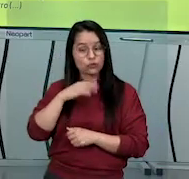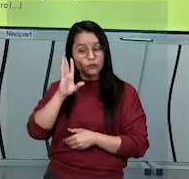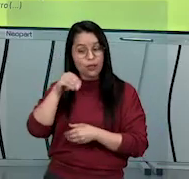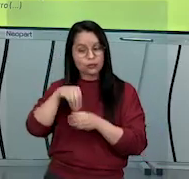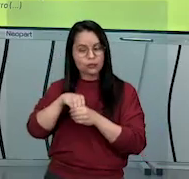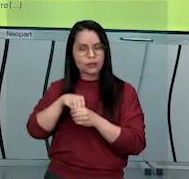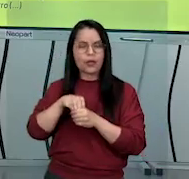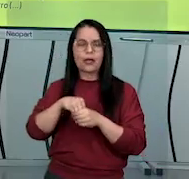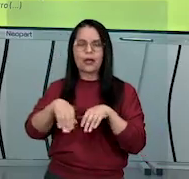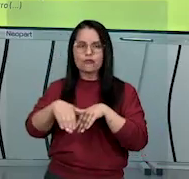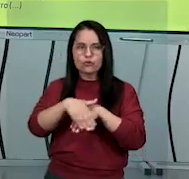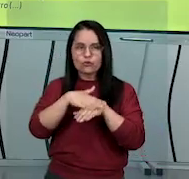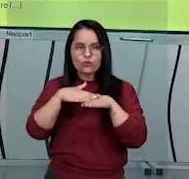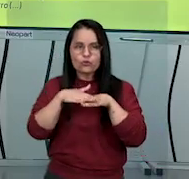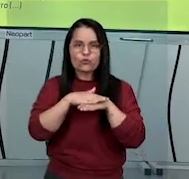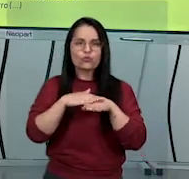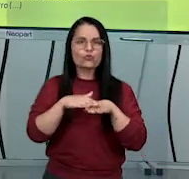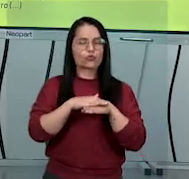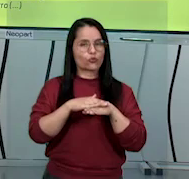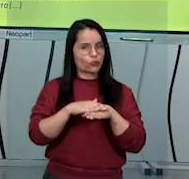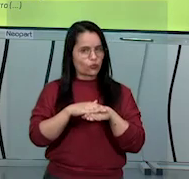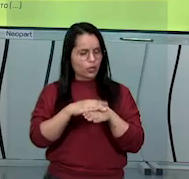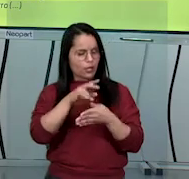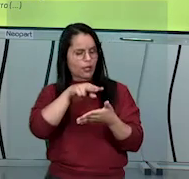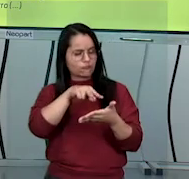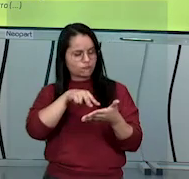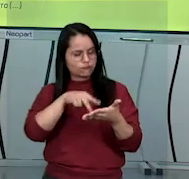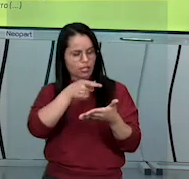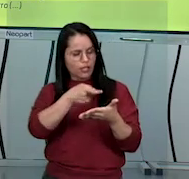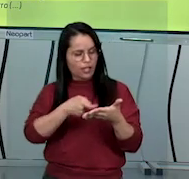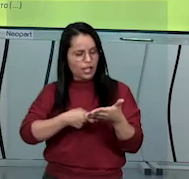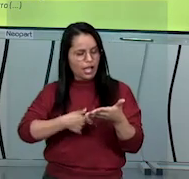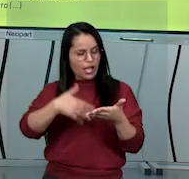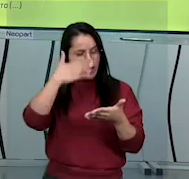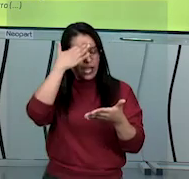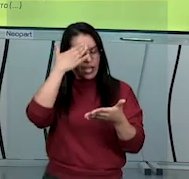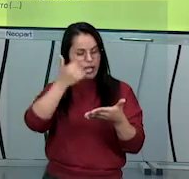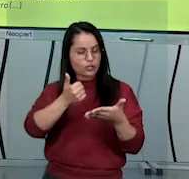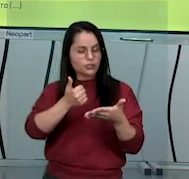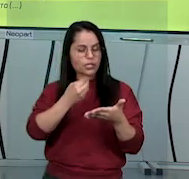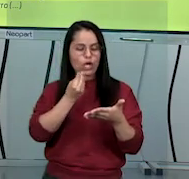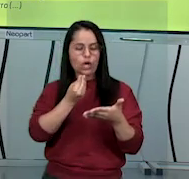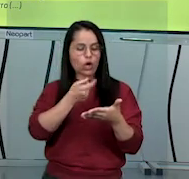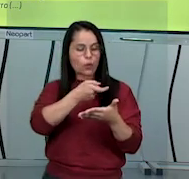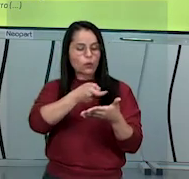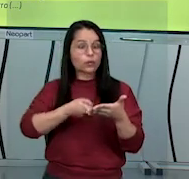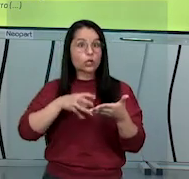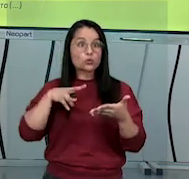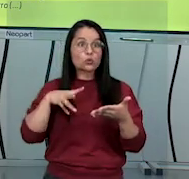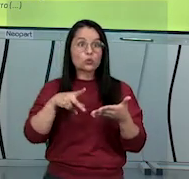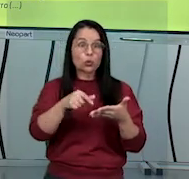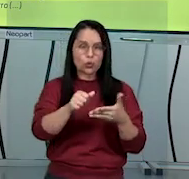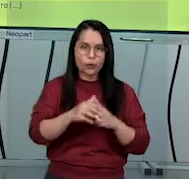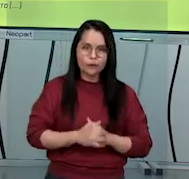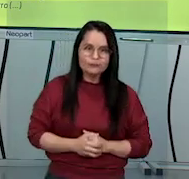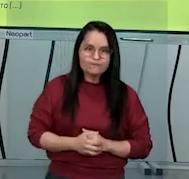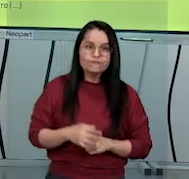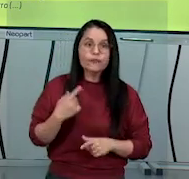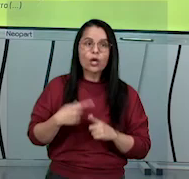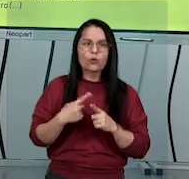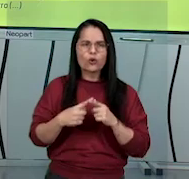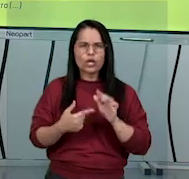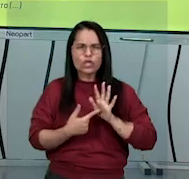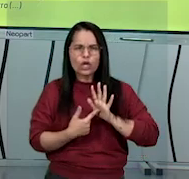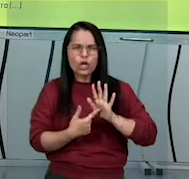da conversa e se eu estiver totalmente de posse com o texto inteiro. Porque na hora que eu mostro